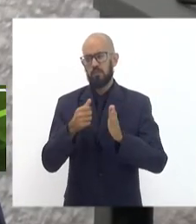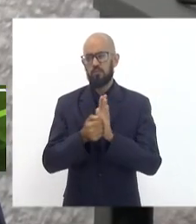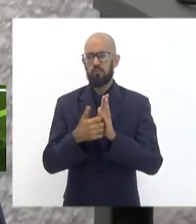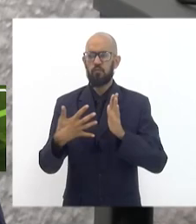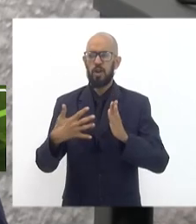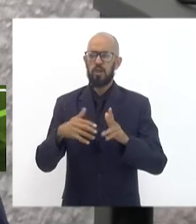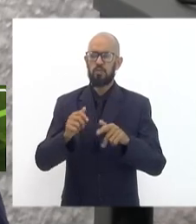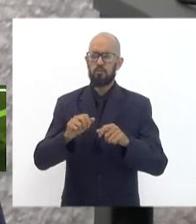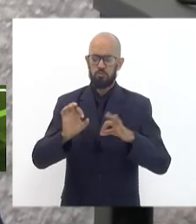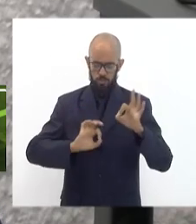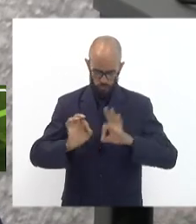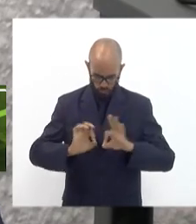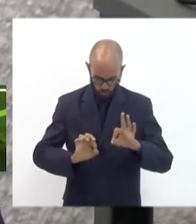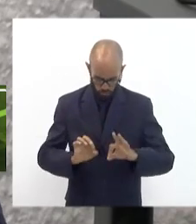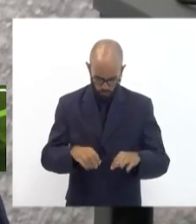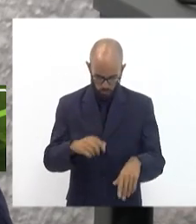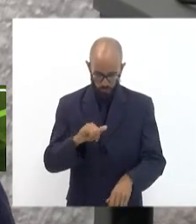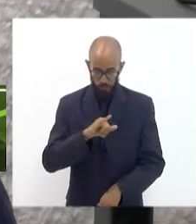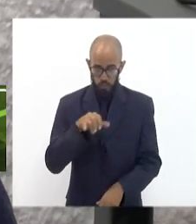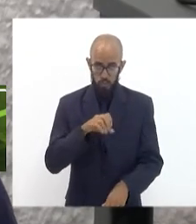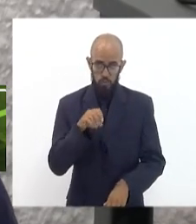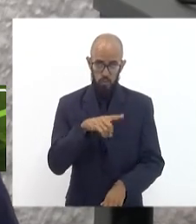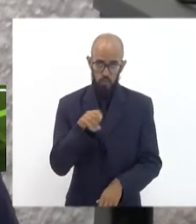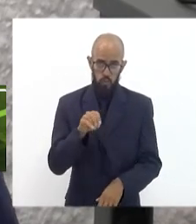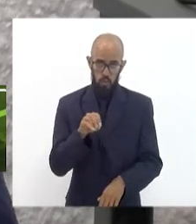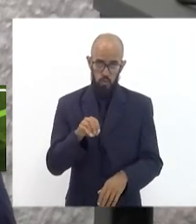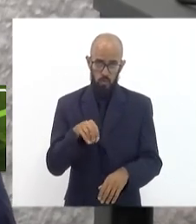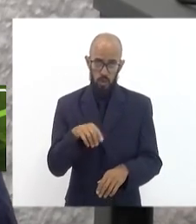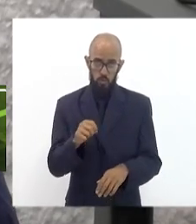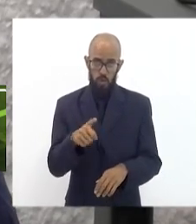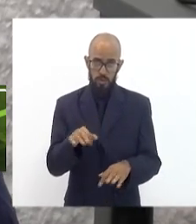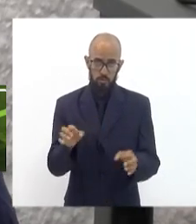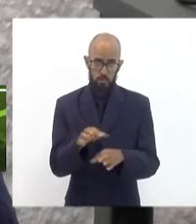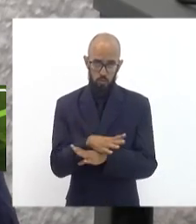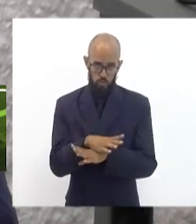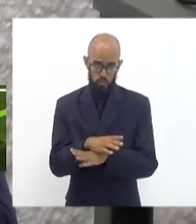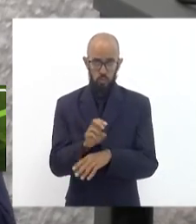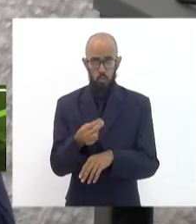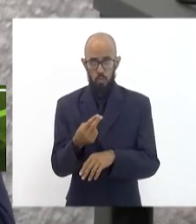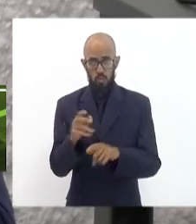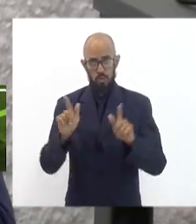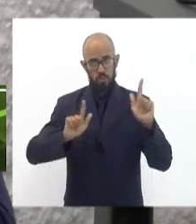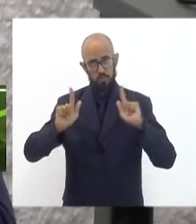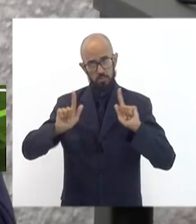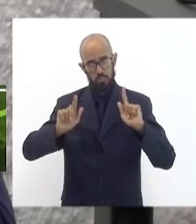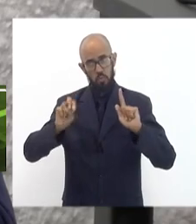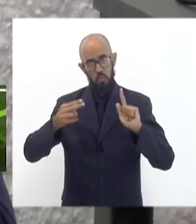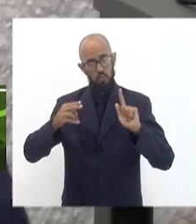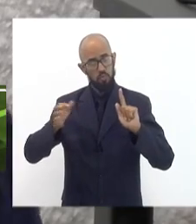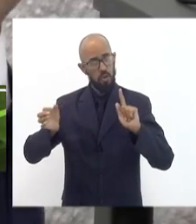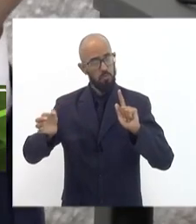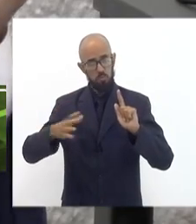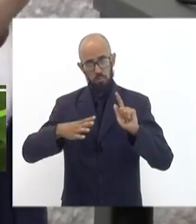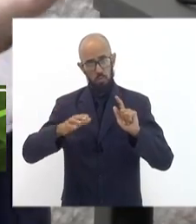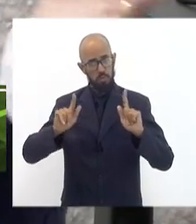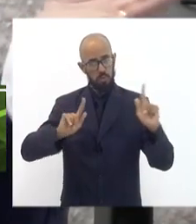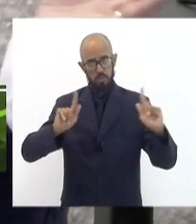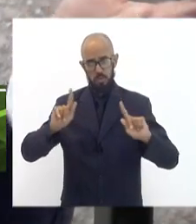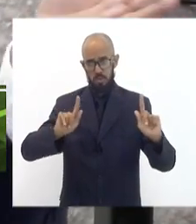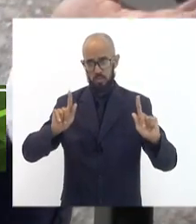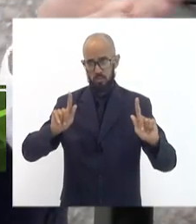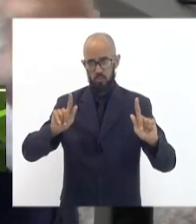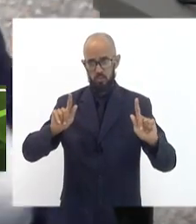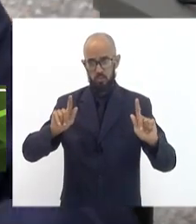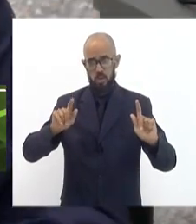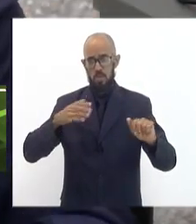junto já estão quase prontos e o já estão em licitação ou já foram ditados por exemplo